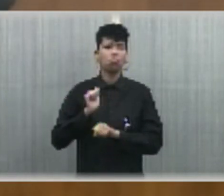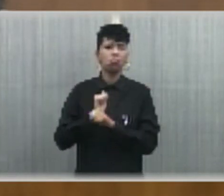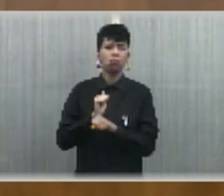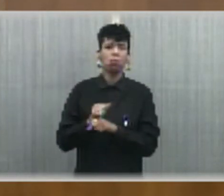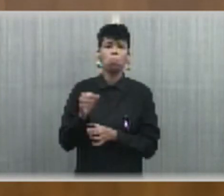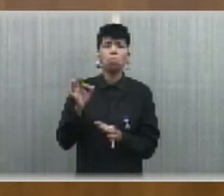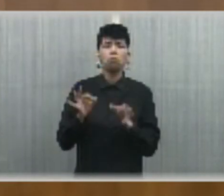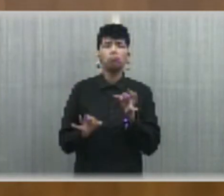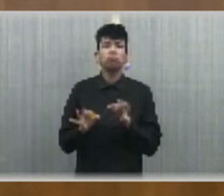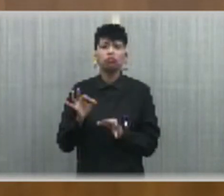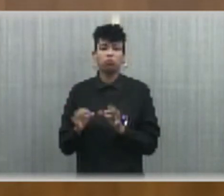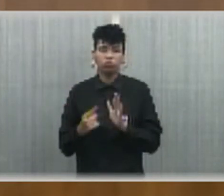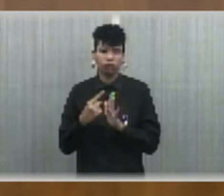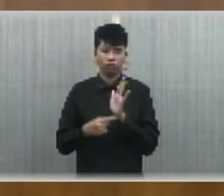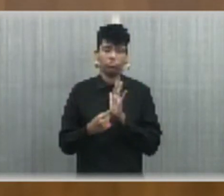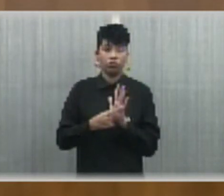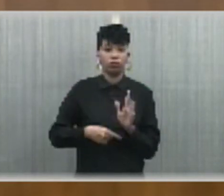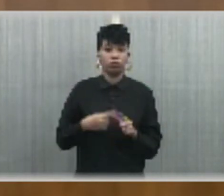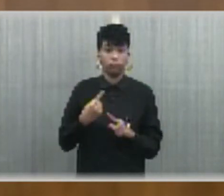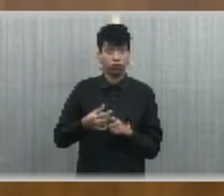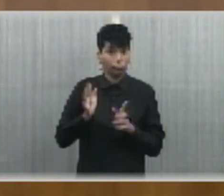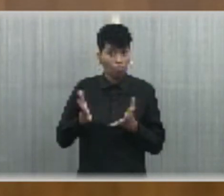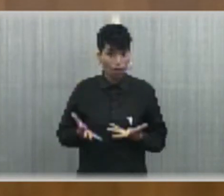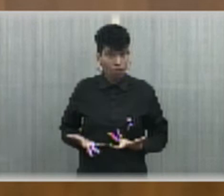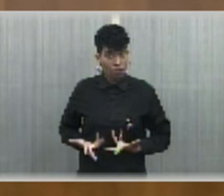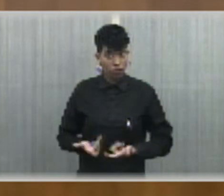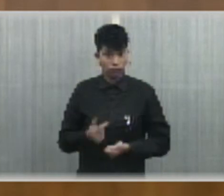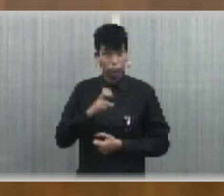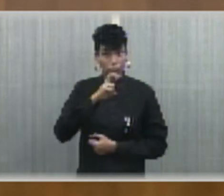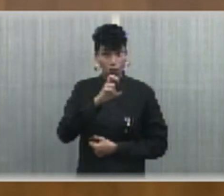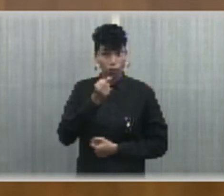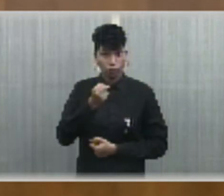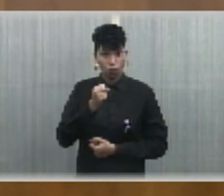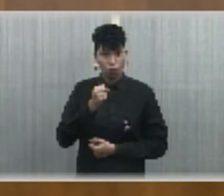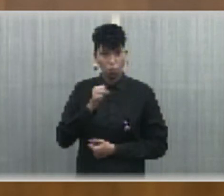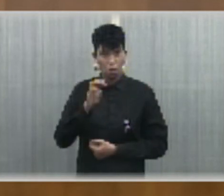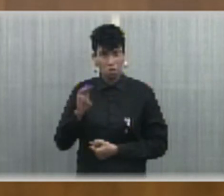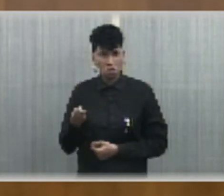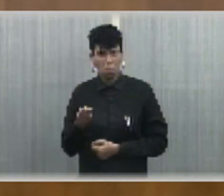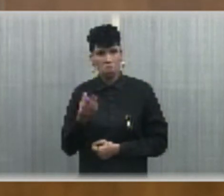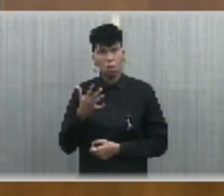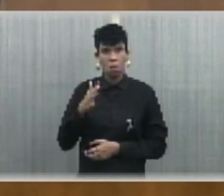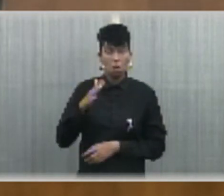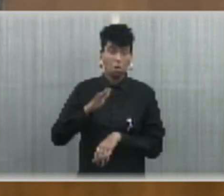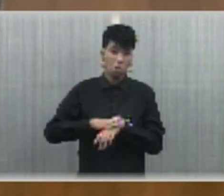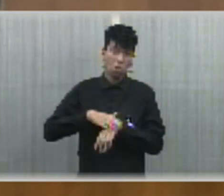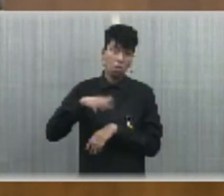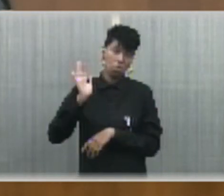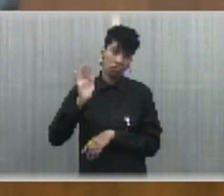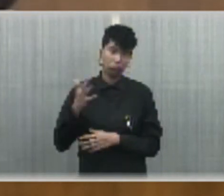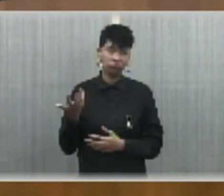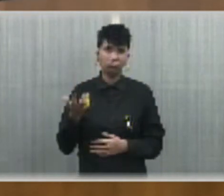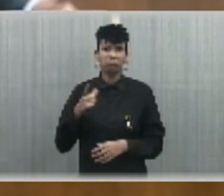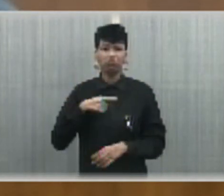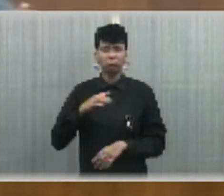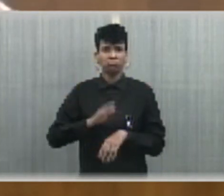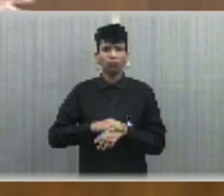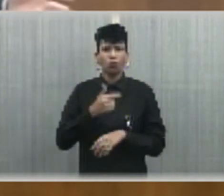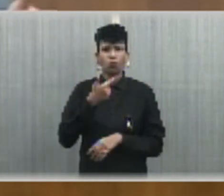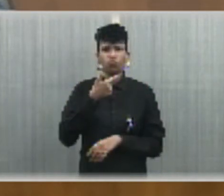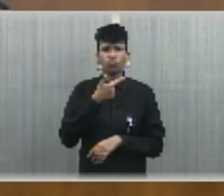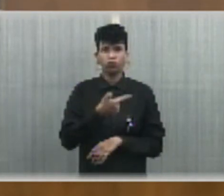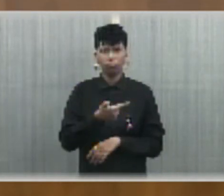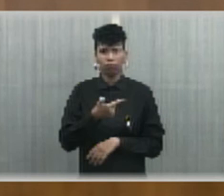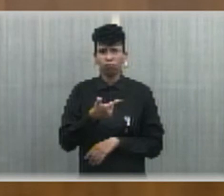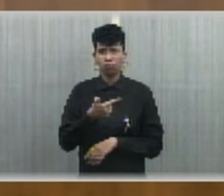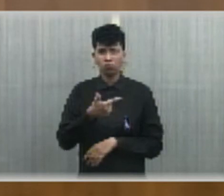justiça suspender. Até porque já gastaram 58 milhões ou mais, e já tinha mais 200 e tantos